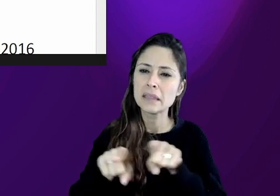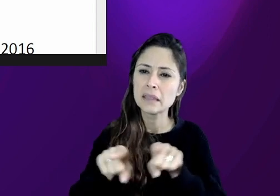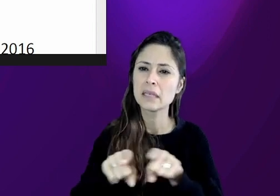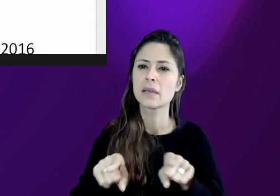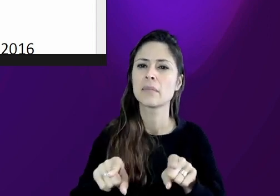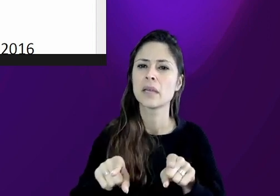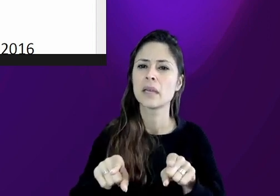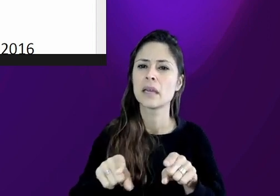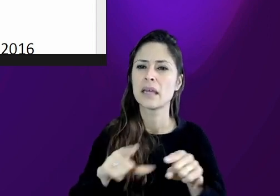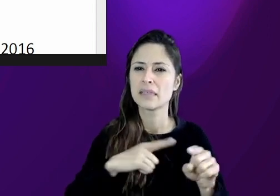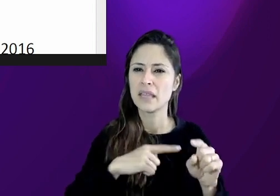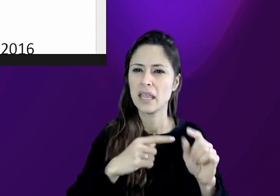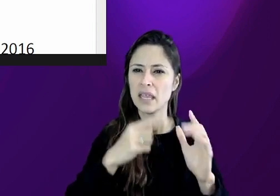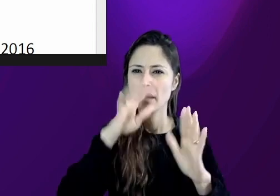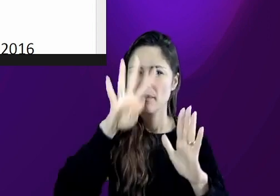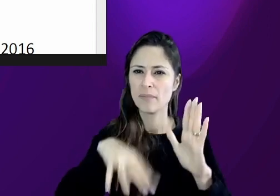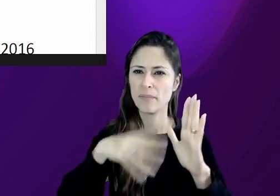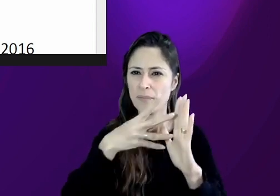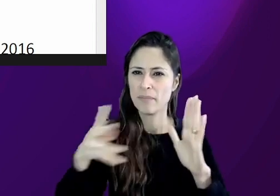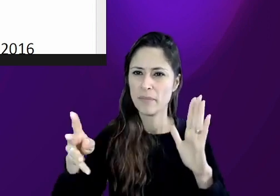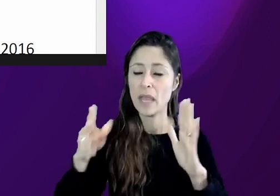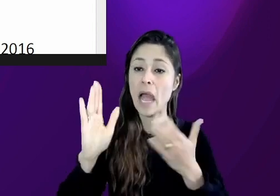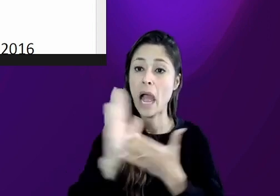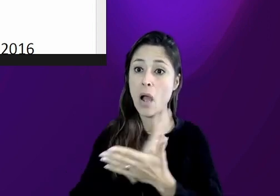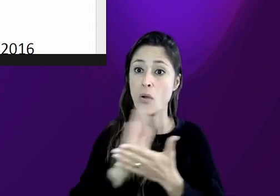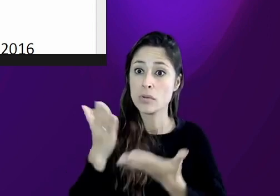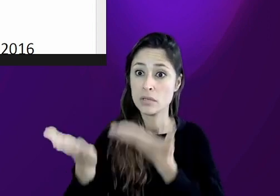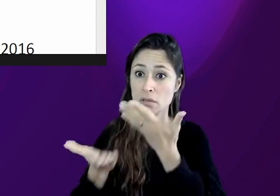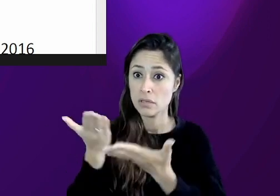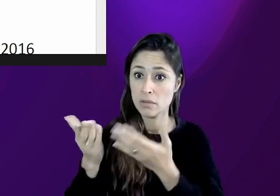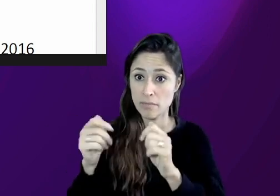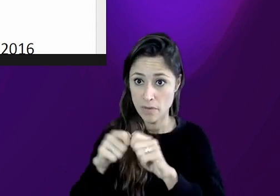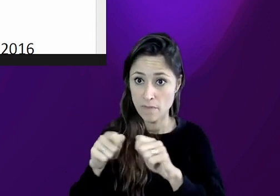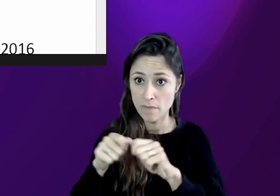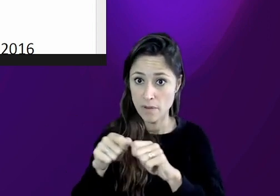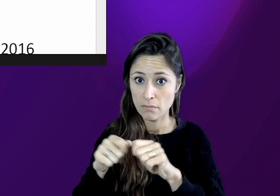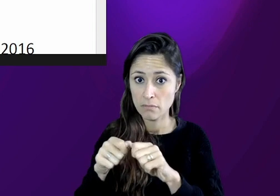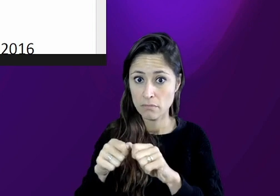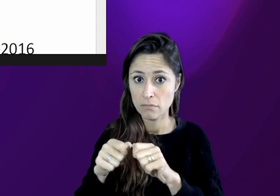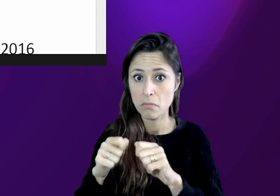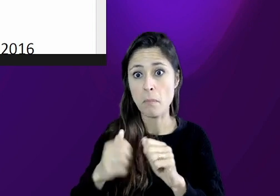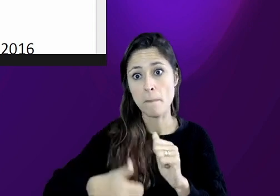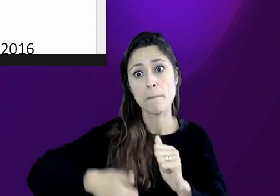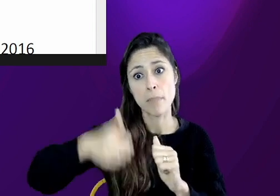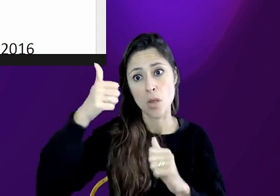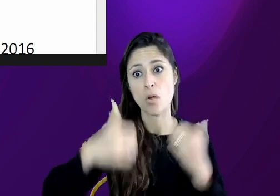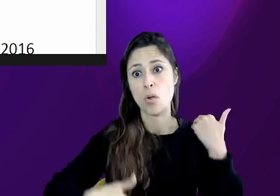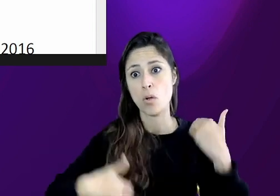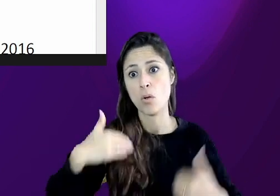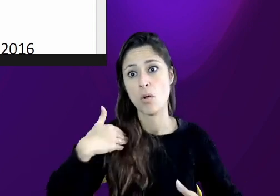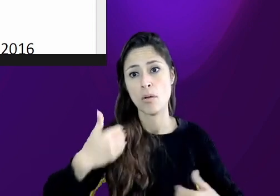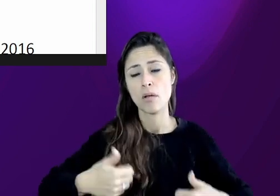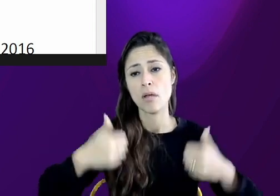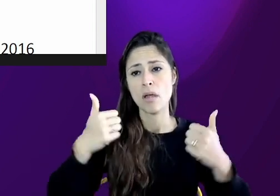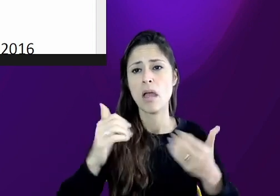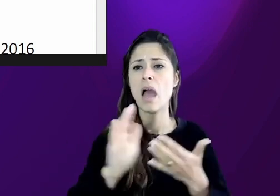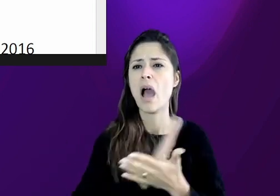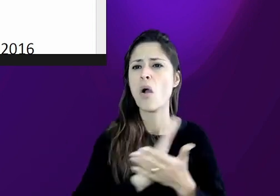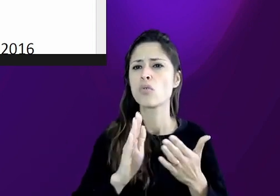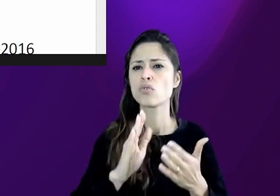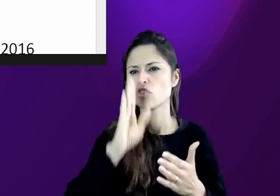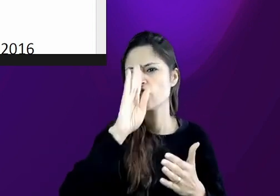tabela, a gente vê que os pacientes que fizeram terapia neoadjuvante foram melhor do que aqueles pacientes que fizeram cirurgia